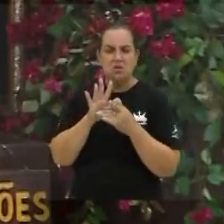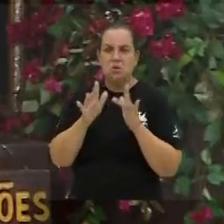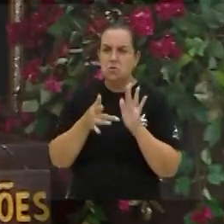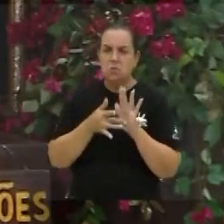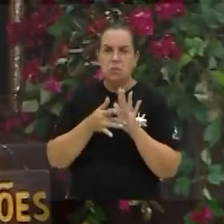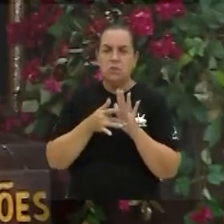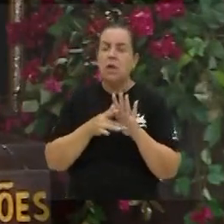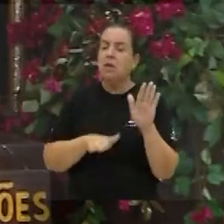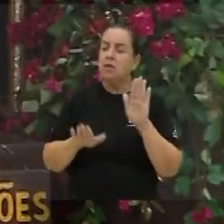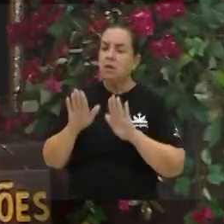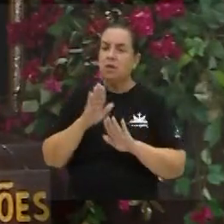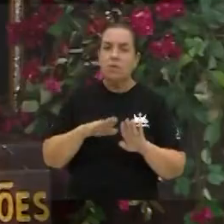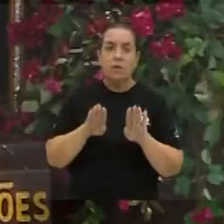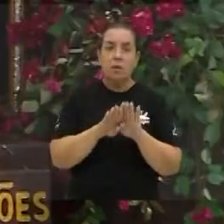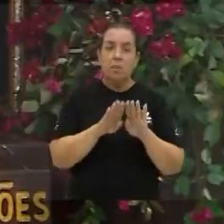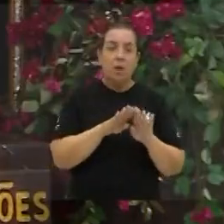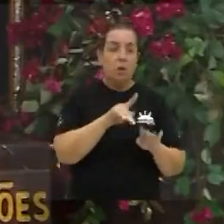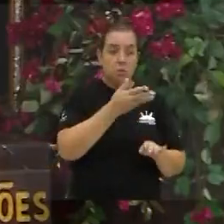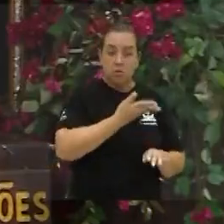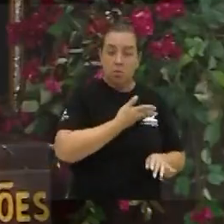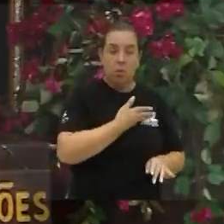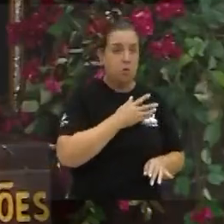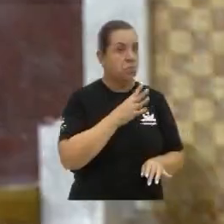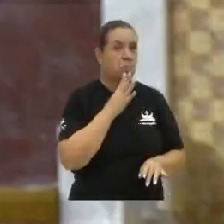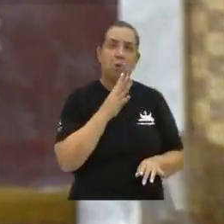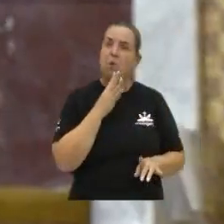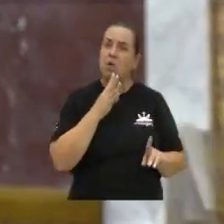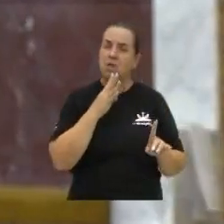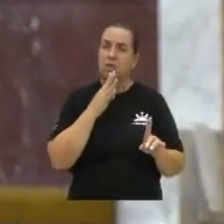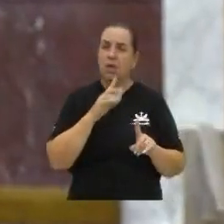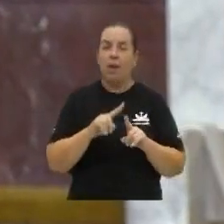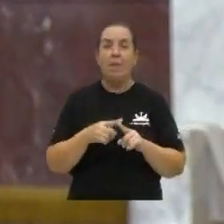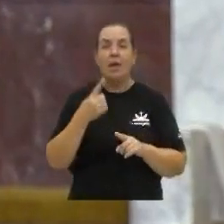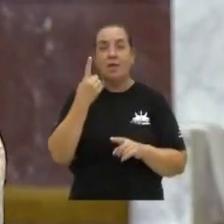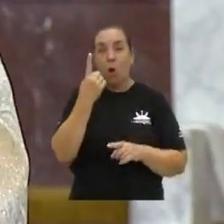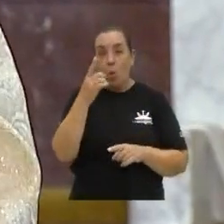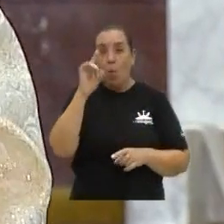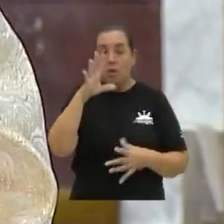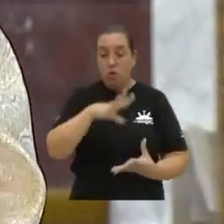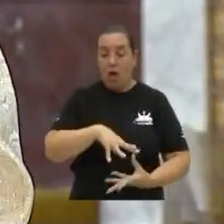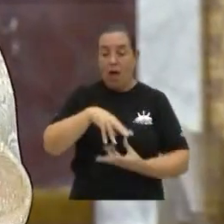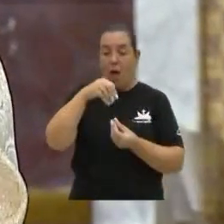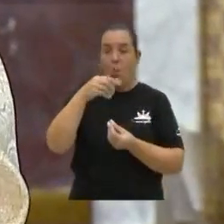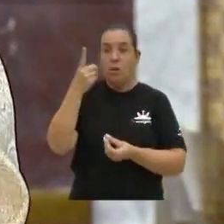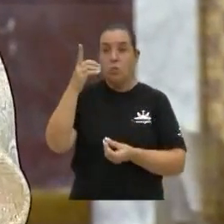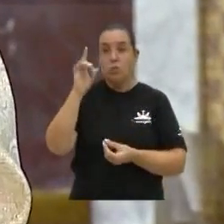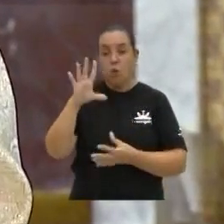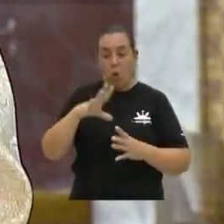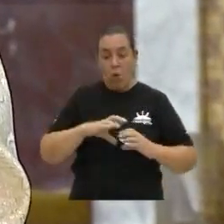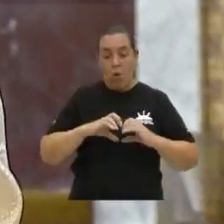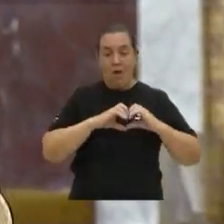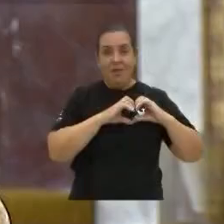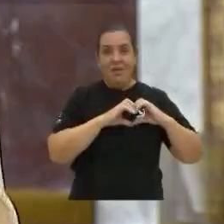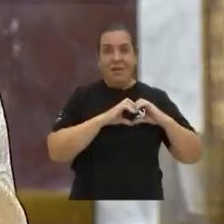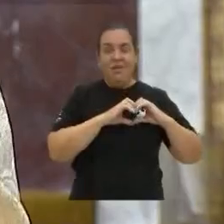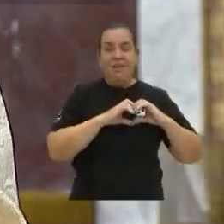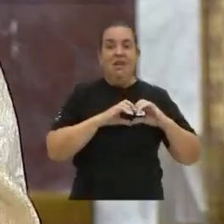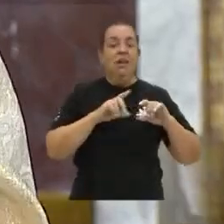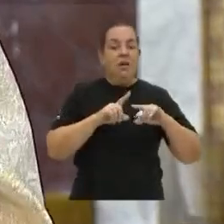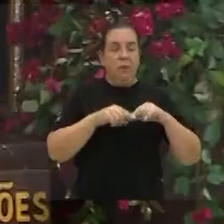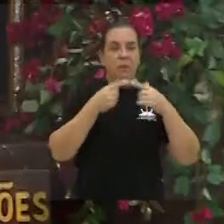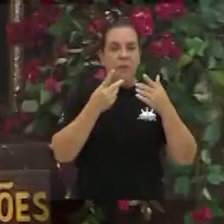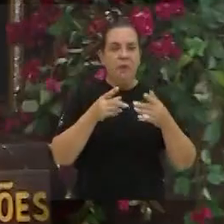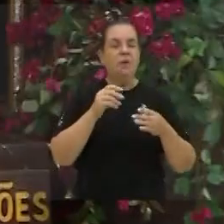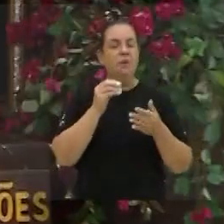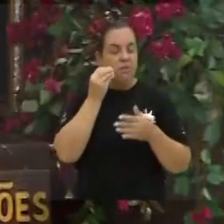às vezes os apóstolos, mas era uma só alma, um só coração. E por terem